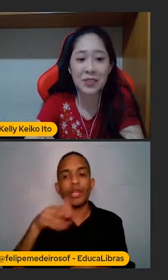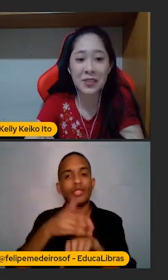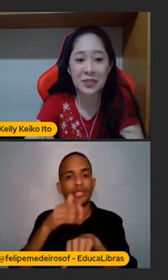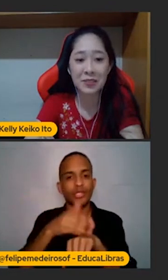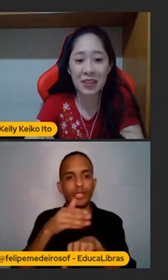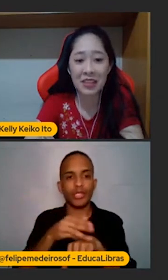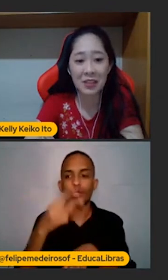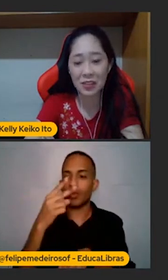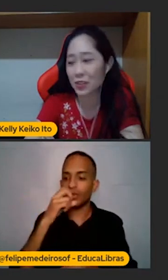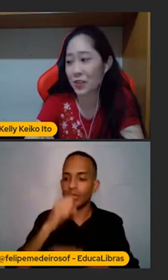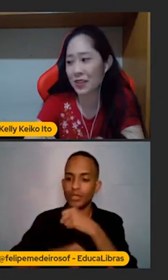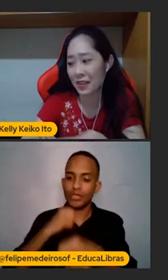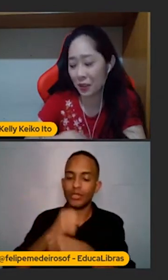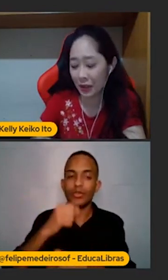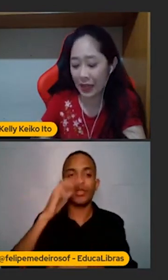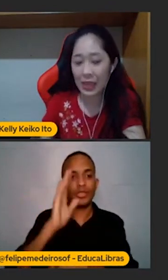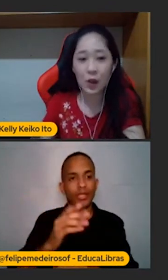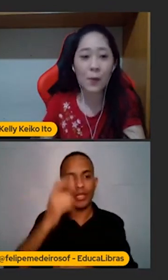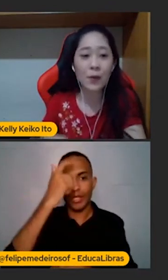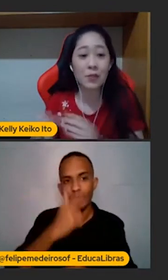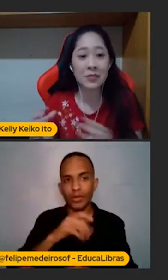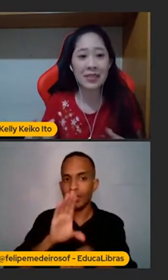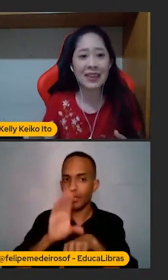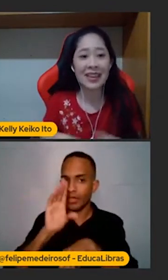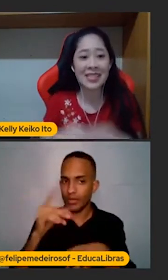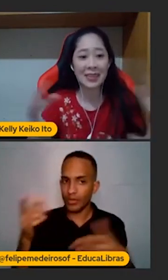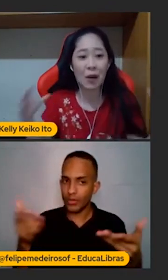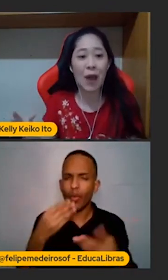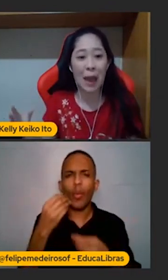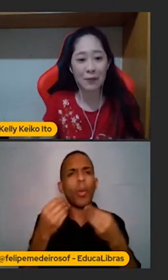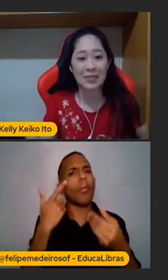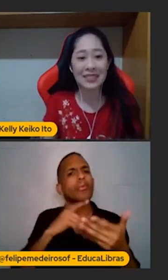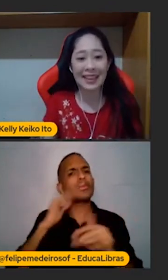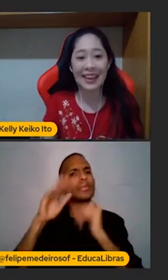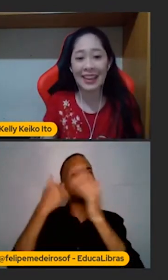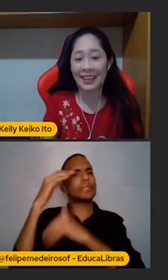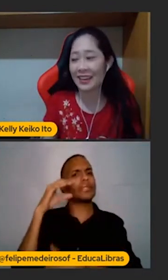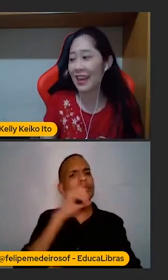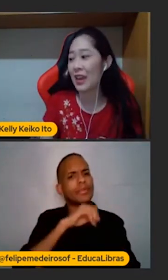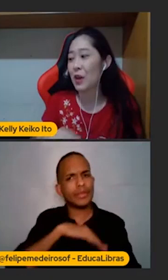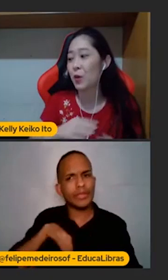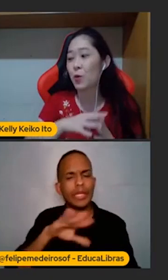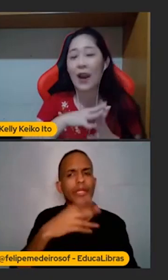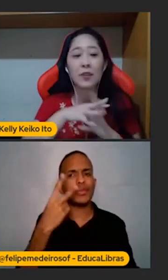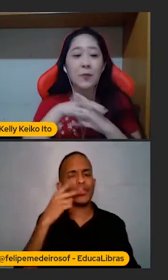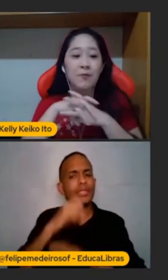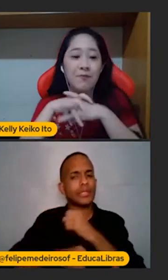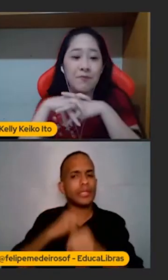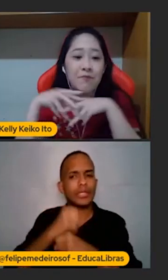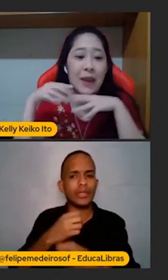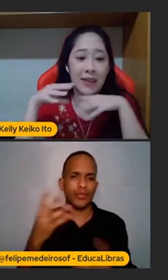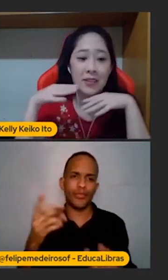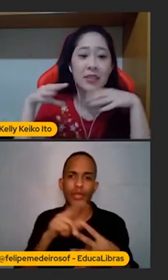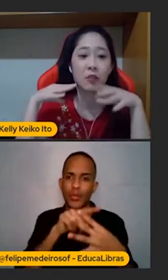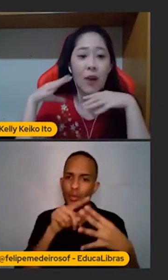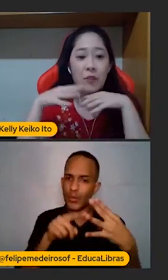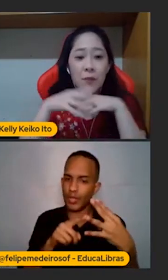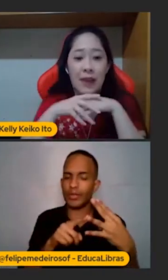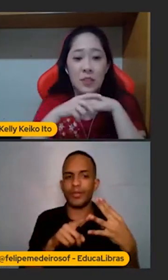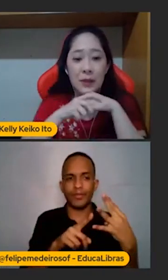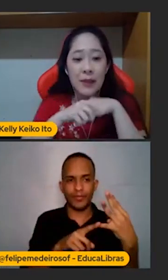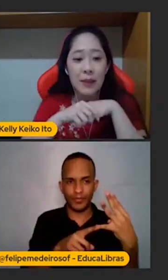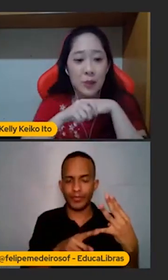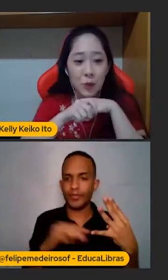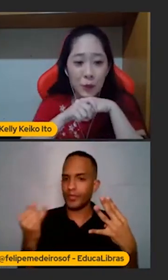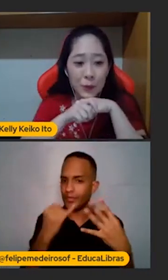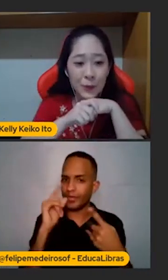faz dois anos que eu tô aqui eu já sou coordenadora E como que eu consegui crescer tão rápido assim na carreira né com quatro partes